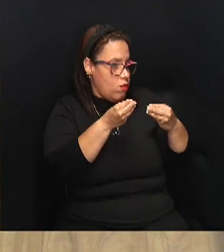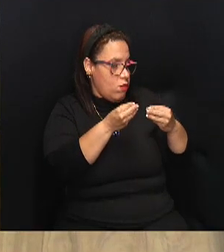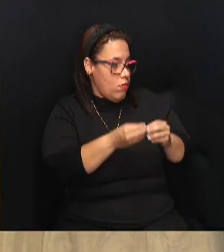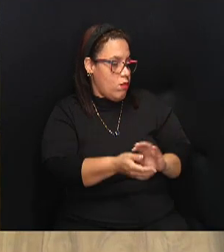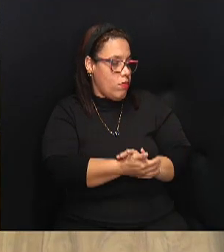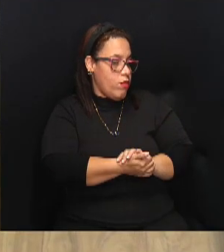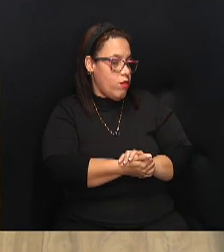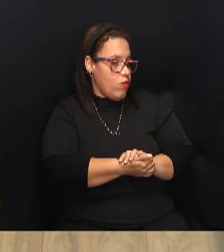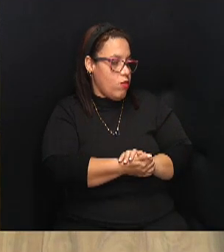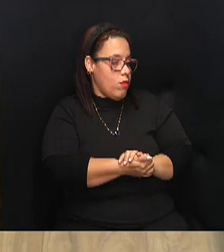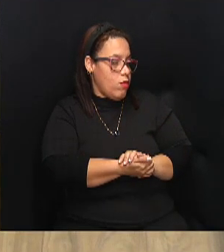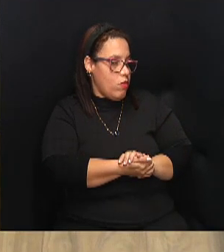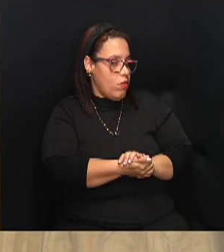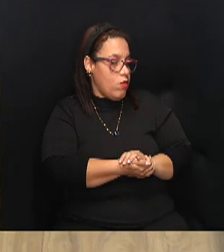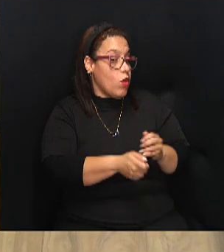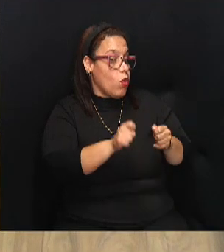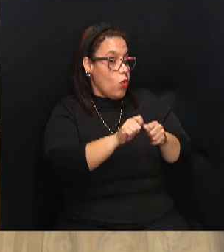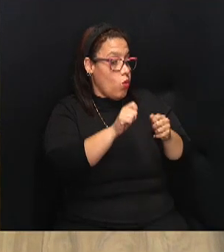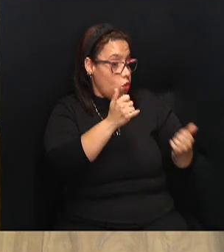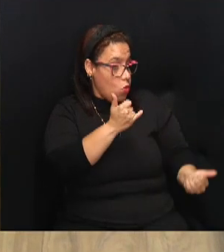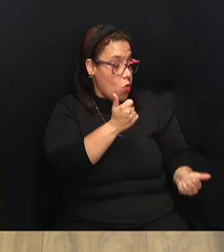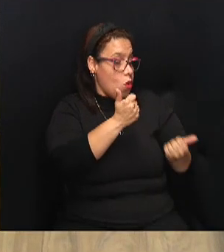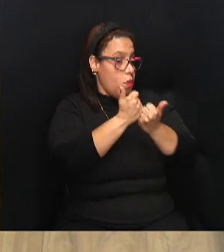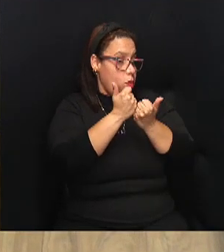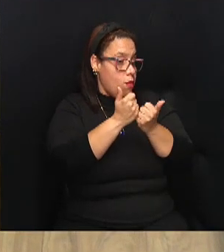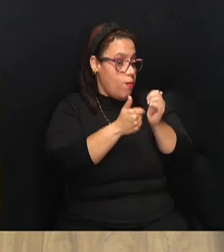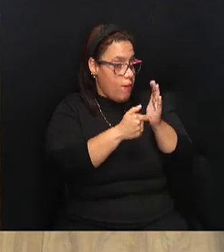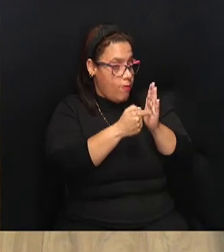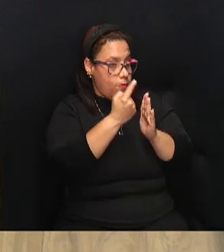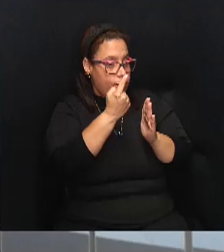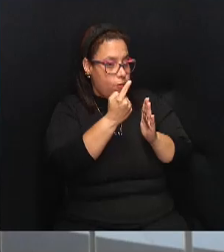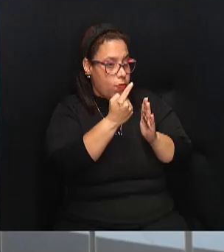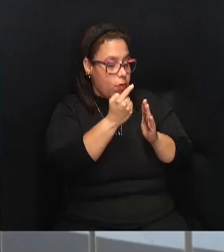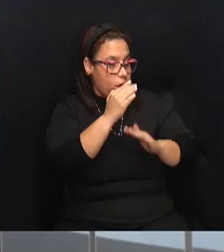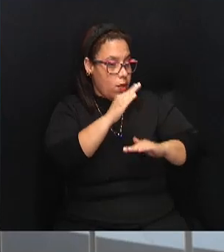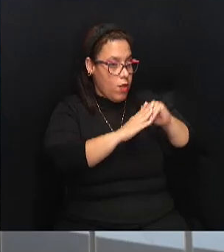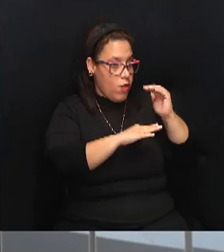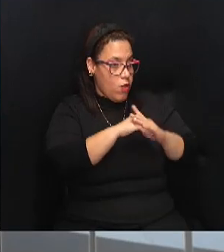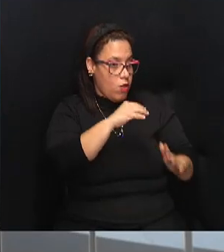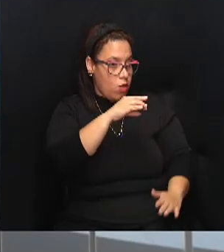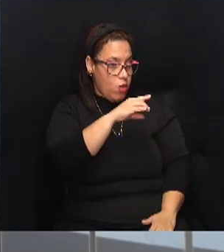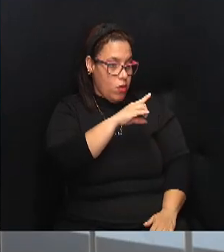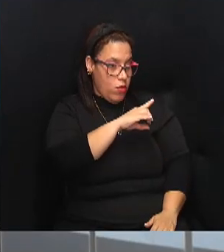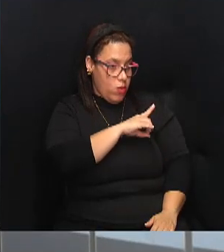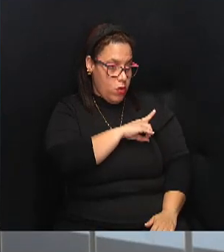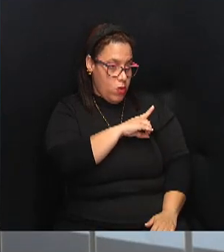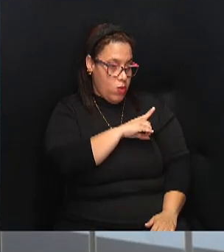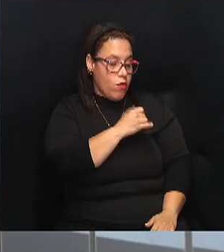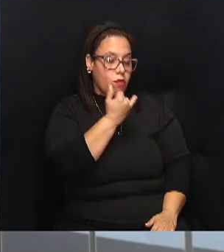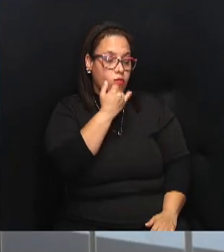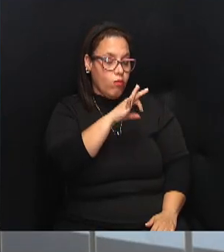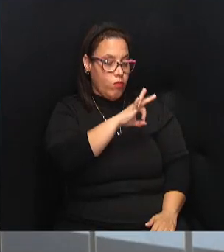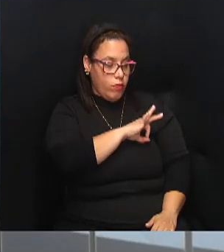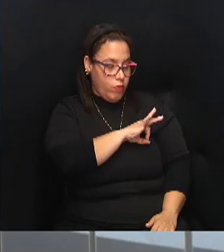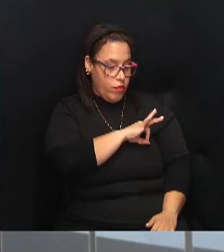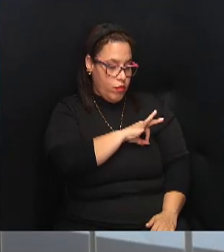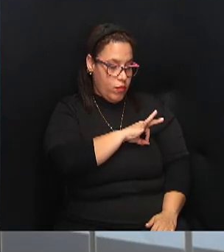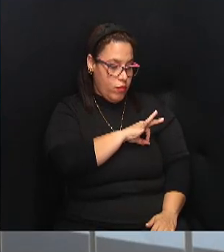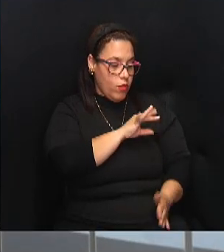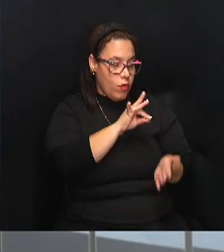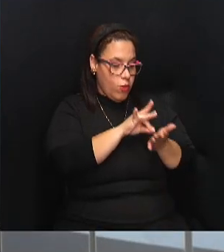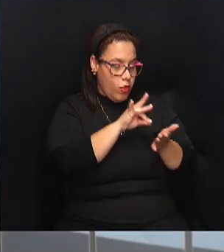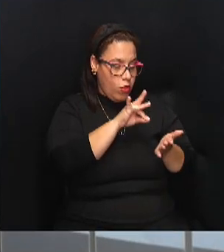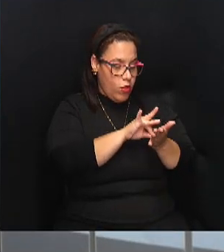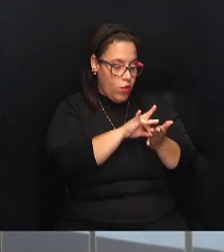Vai fazer um apoio, né? Um apoio, primeira ação policial. Né? Então vai ter um efetivo para fazer ação